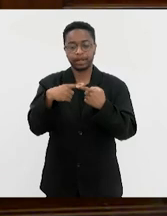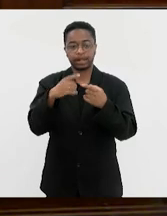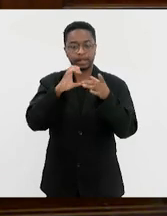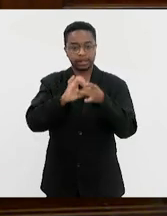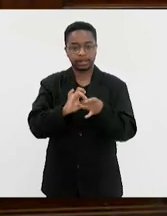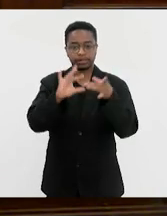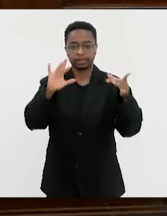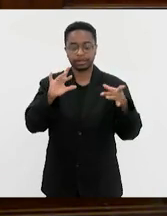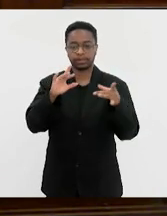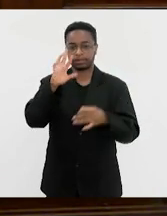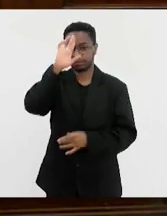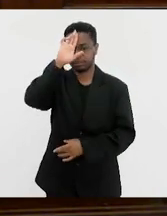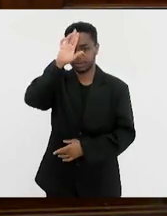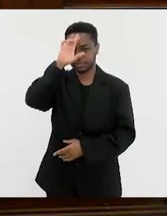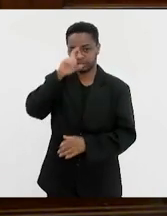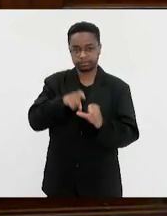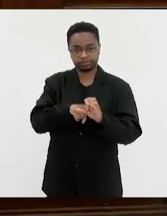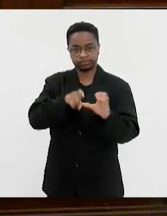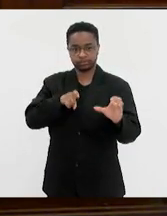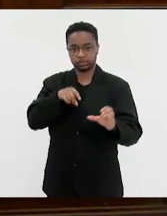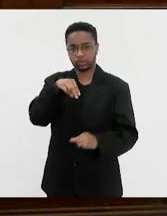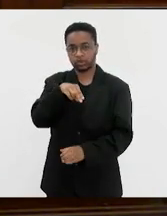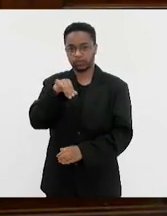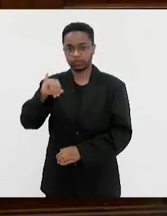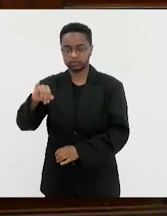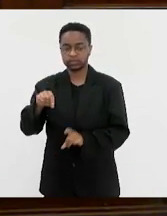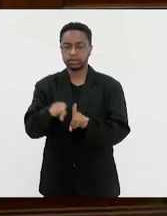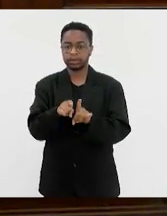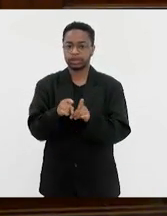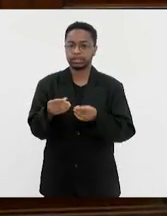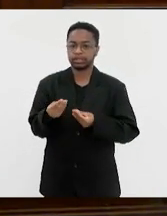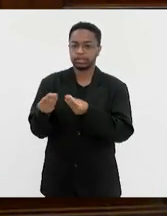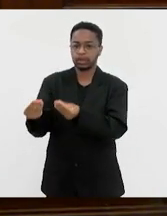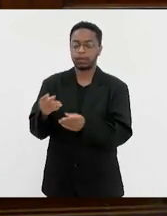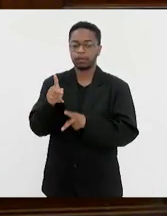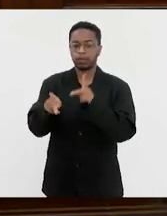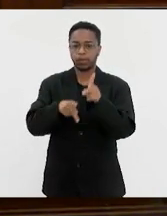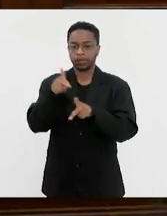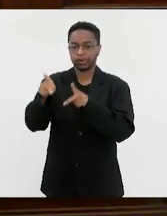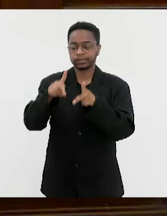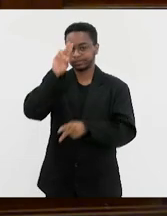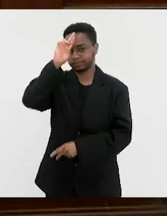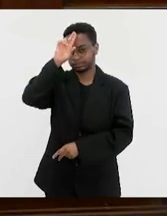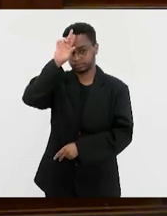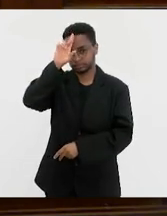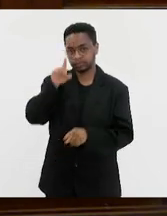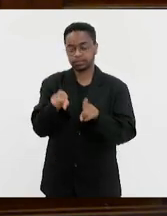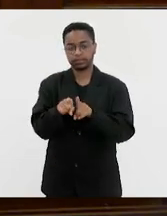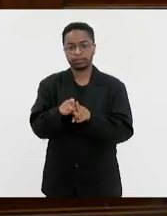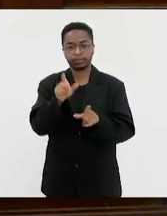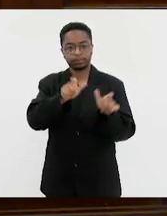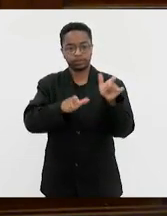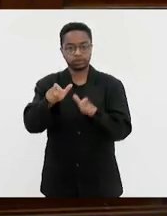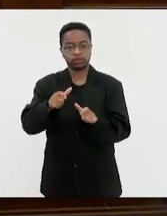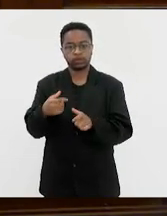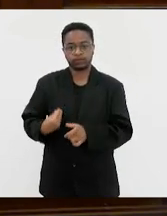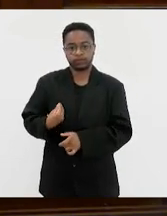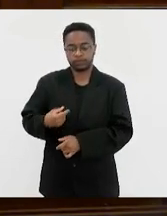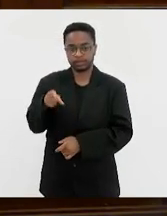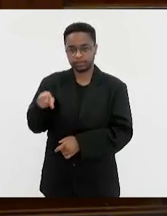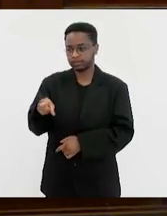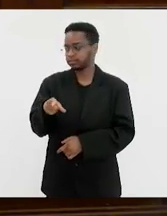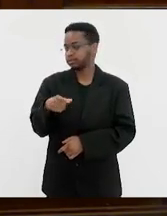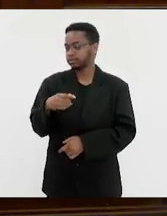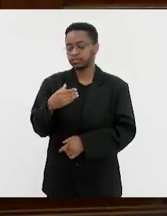Iguaçu e ter dado à população de Mesquita e aqueles que vivem lá uma condição melhor de vida,